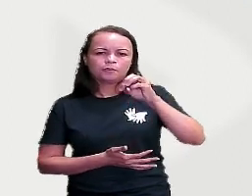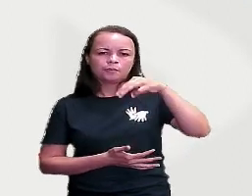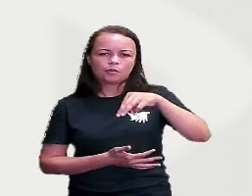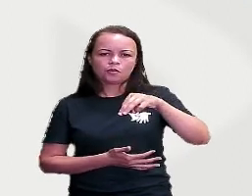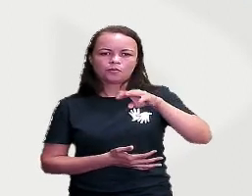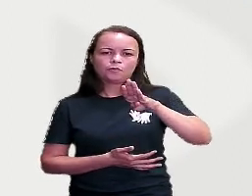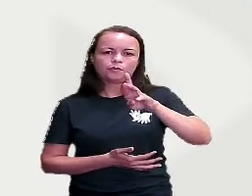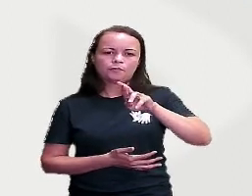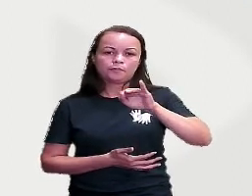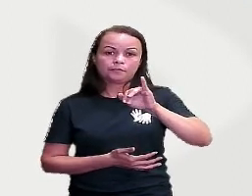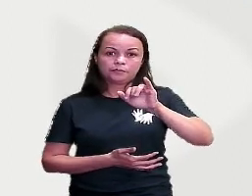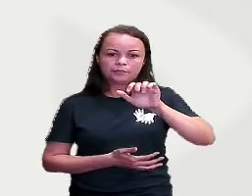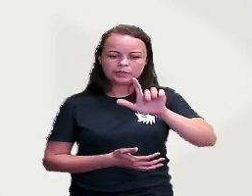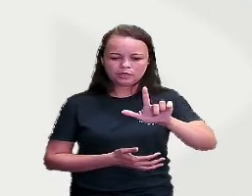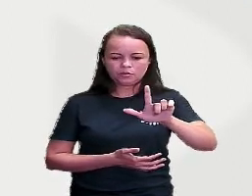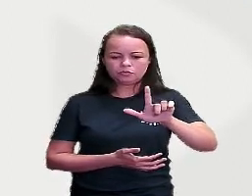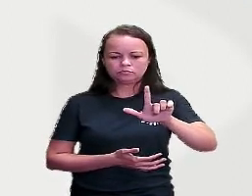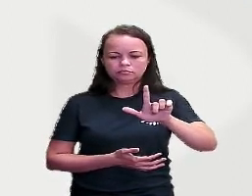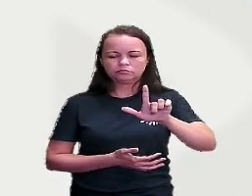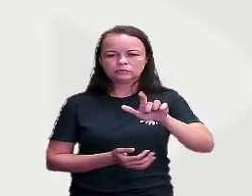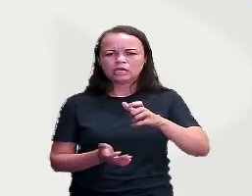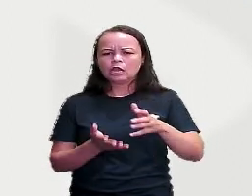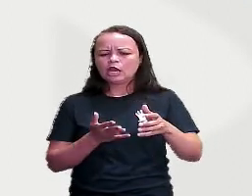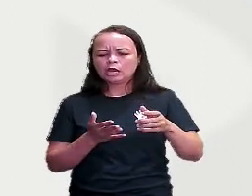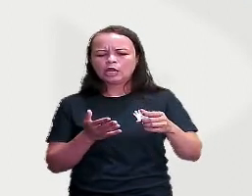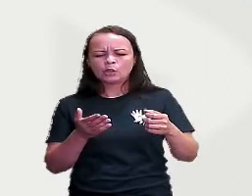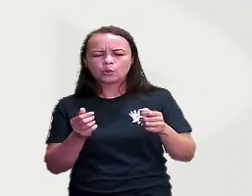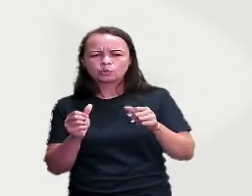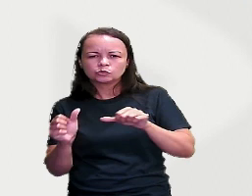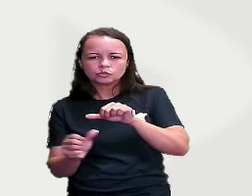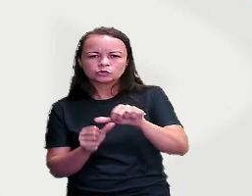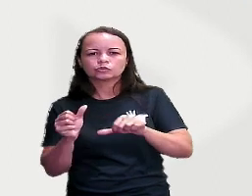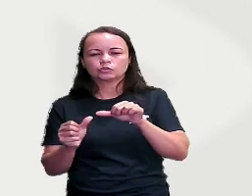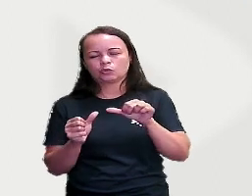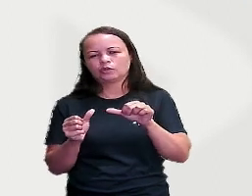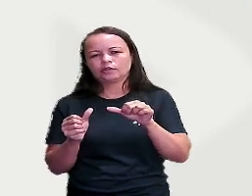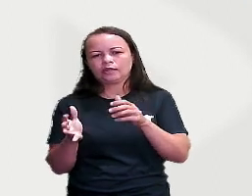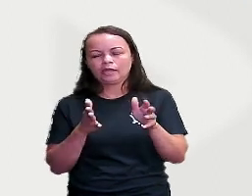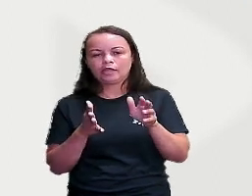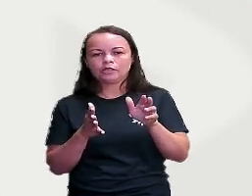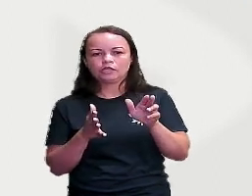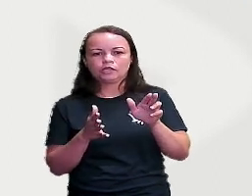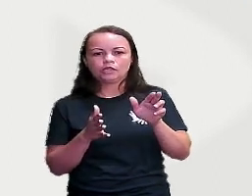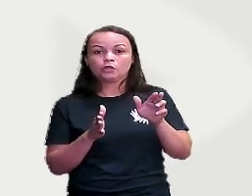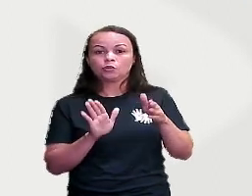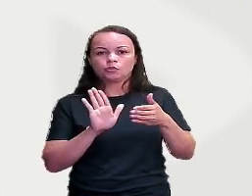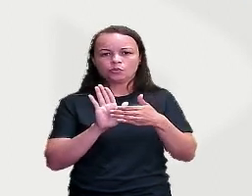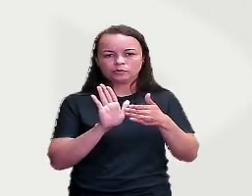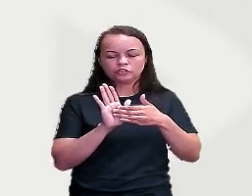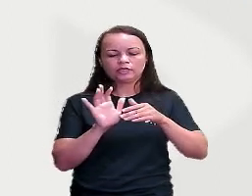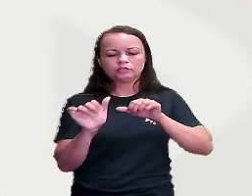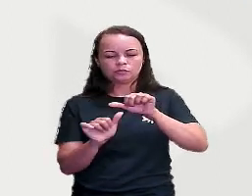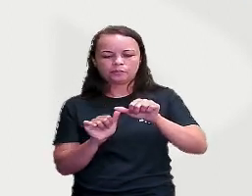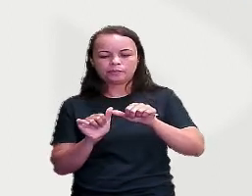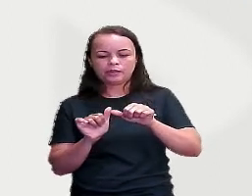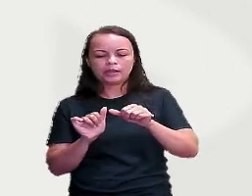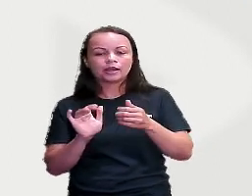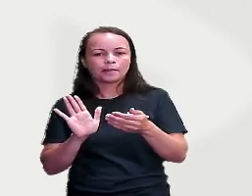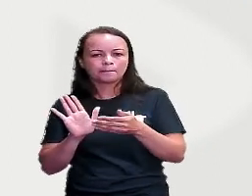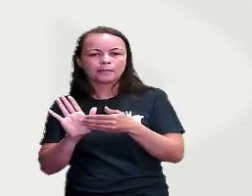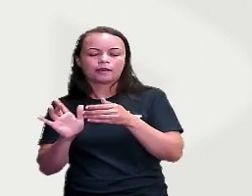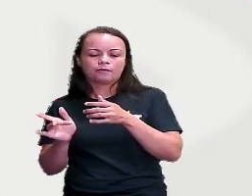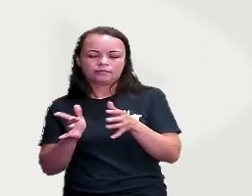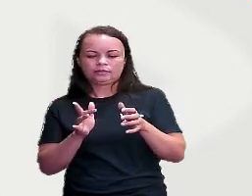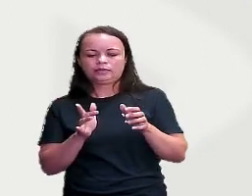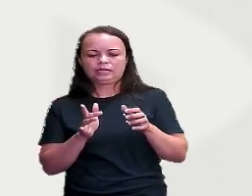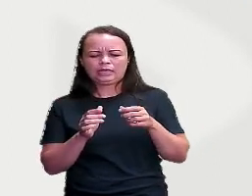nome do objeto pela marca. Como a gente viu anteriormente. Qual figura de linguagem está presente nessa frase? É uma